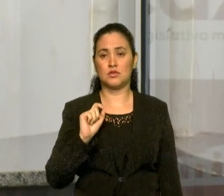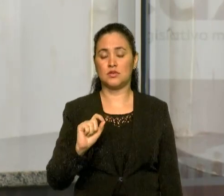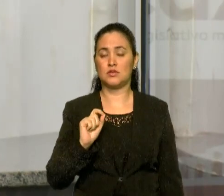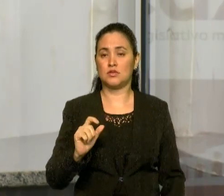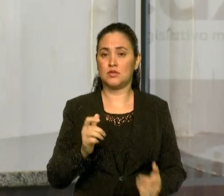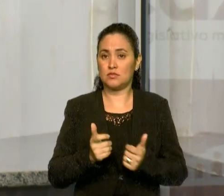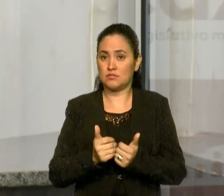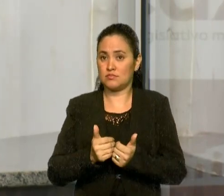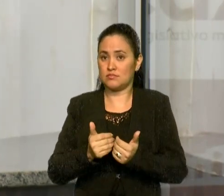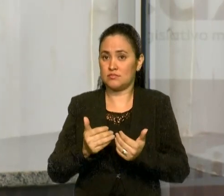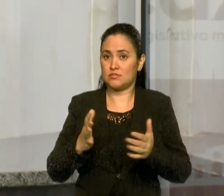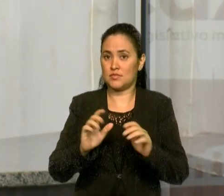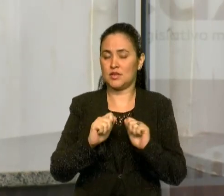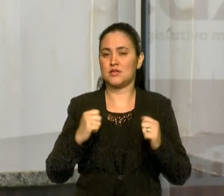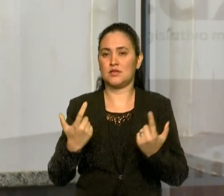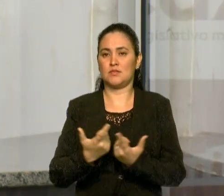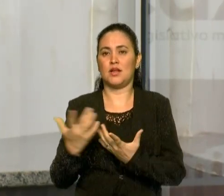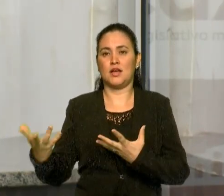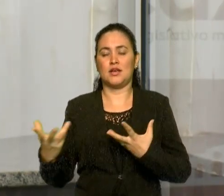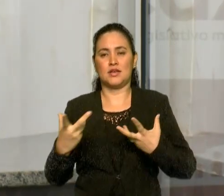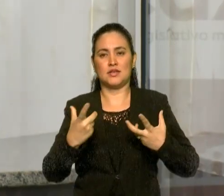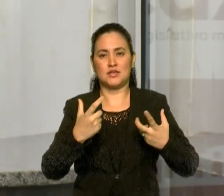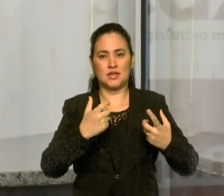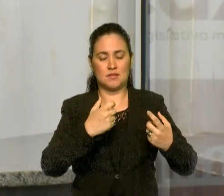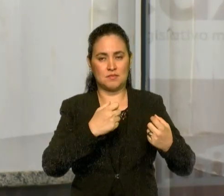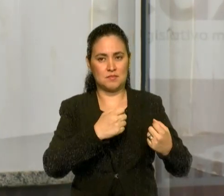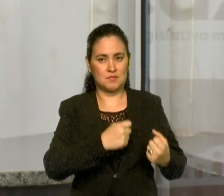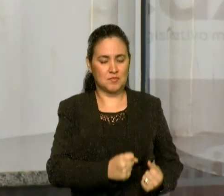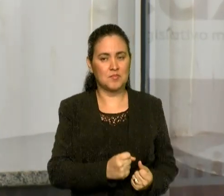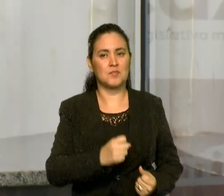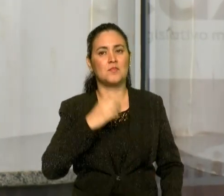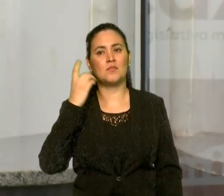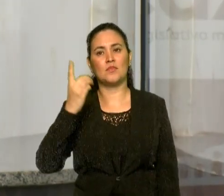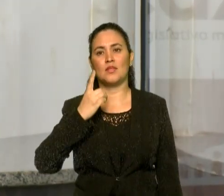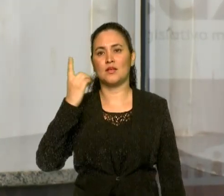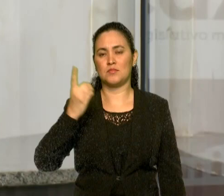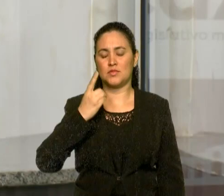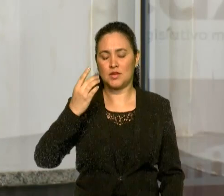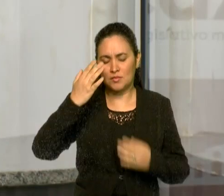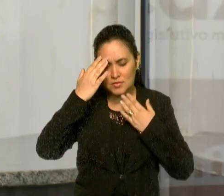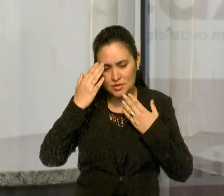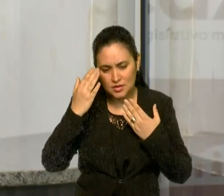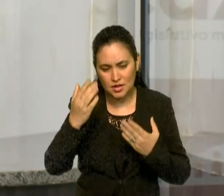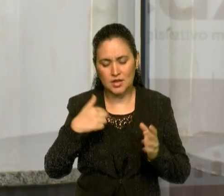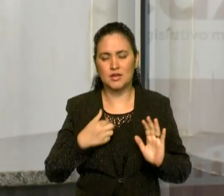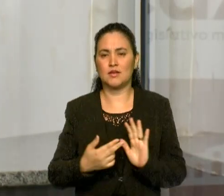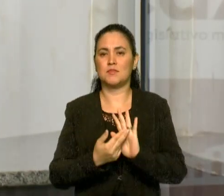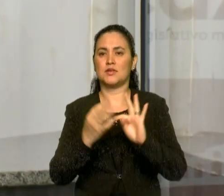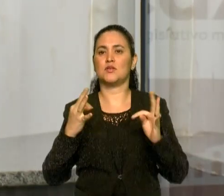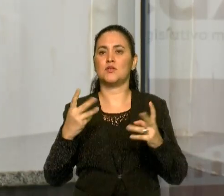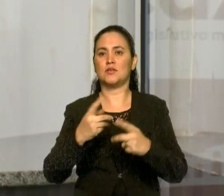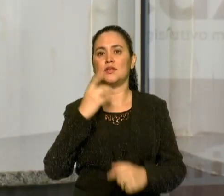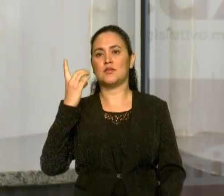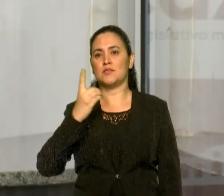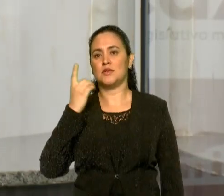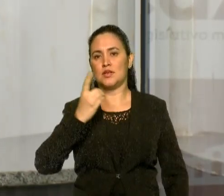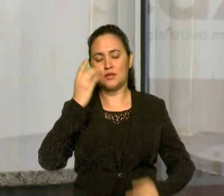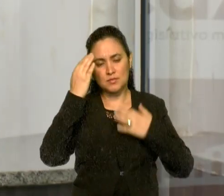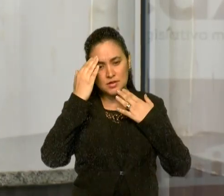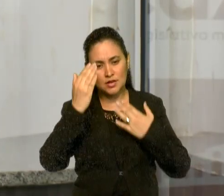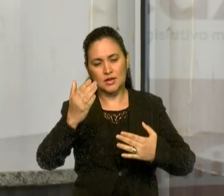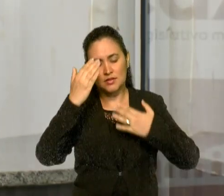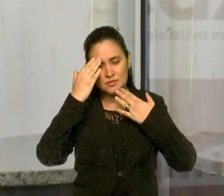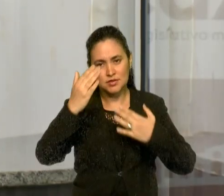Legislativo Estadual. Deixo aqui, em nome de todos os colegas deputados, a nossa gratidão e o nosso muito, muito,